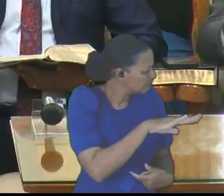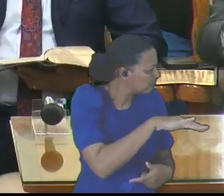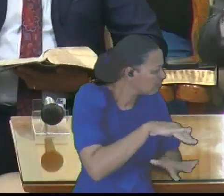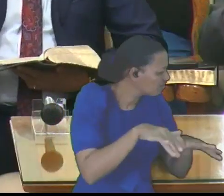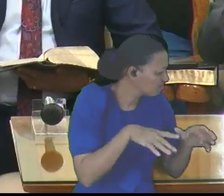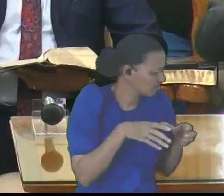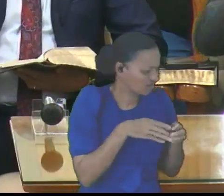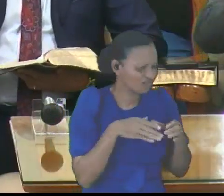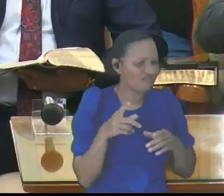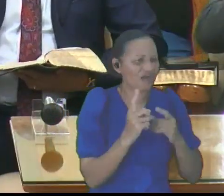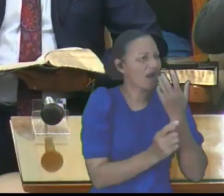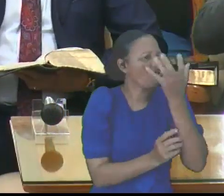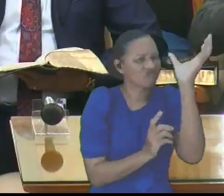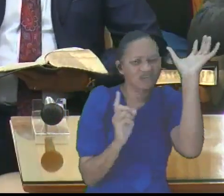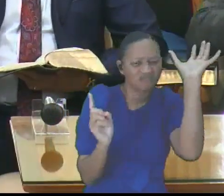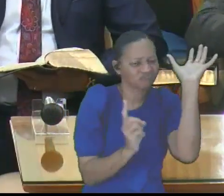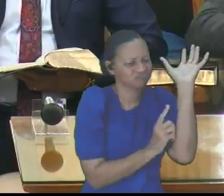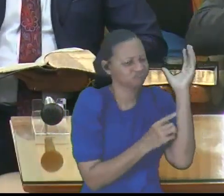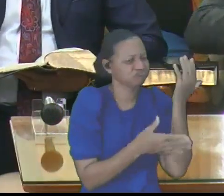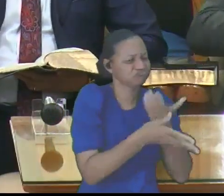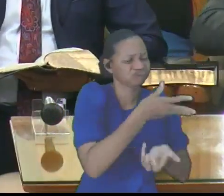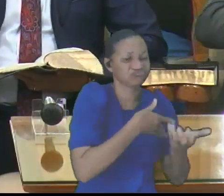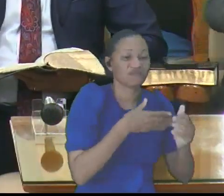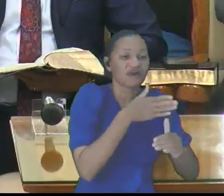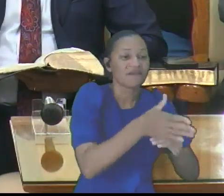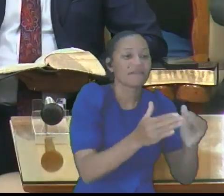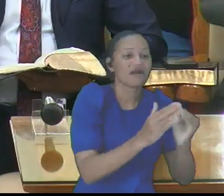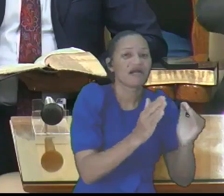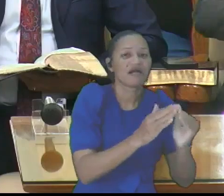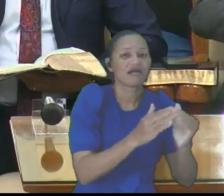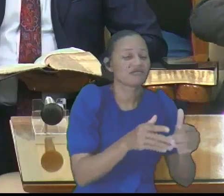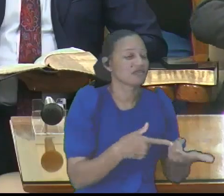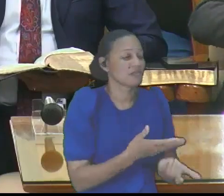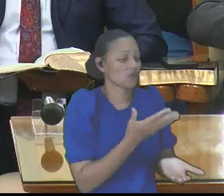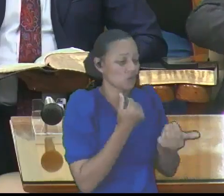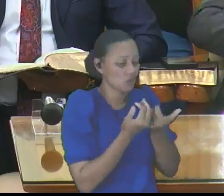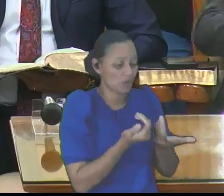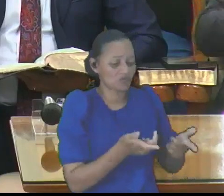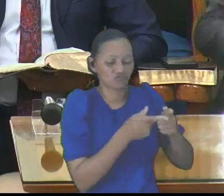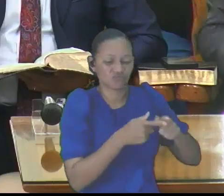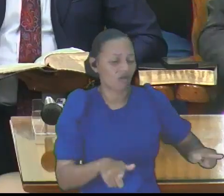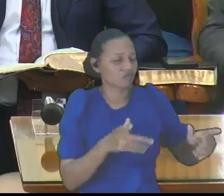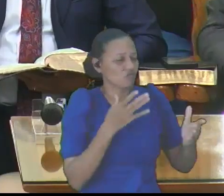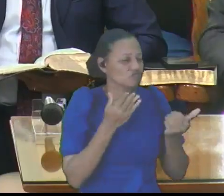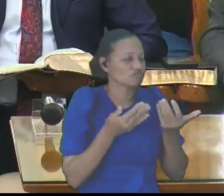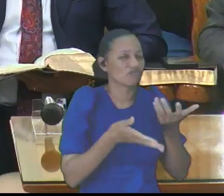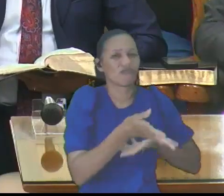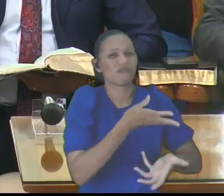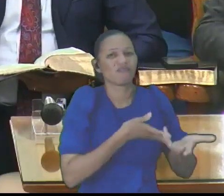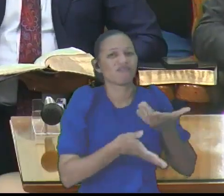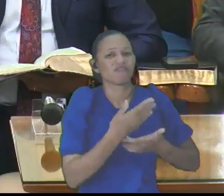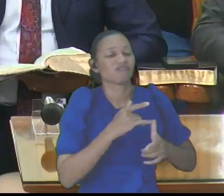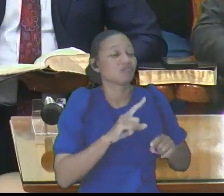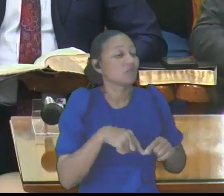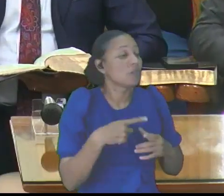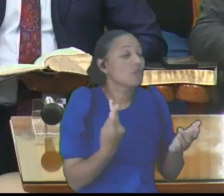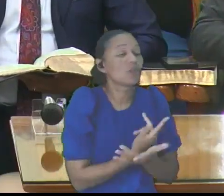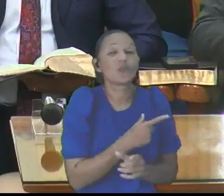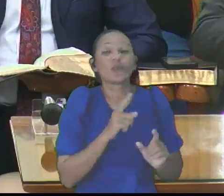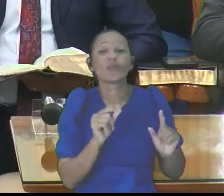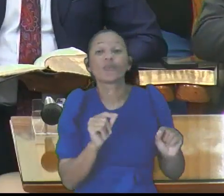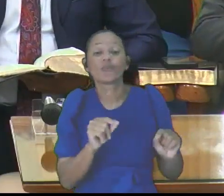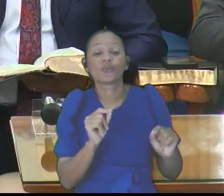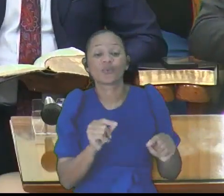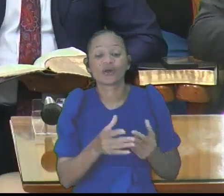se junta debaixo do pé de pau, a gente vai para a casa de fulano, depois a gente faz um jantar, faz um churrasco, e depois sabe o que acontece?